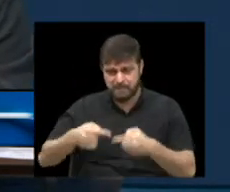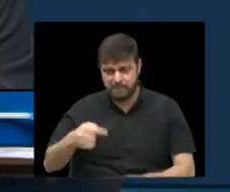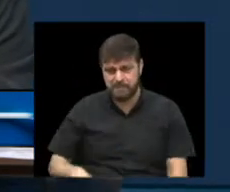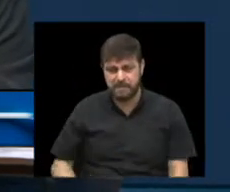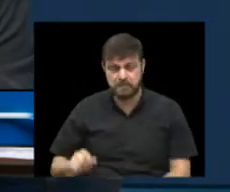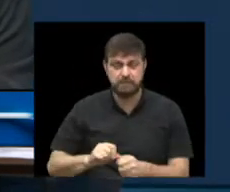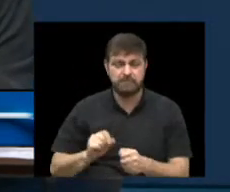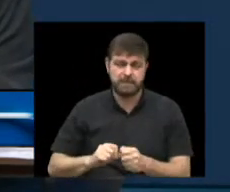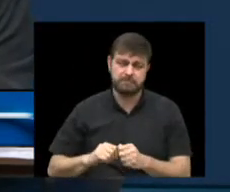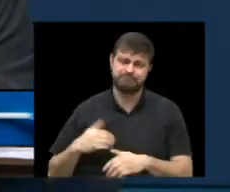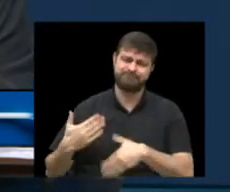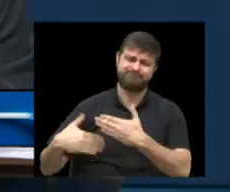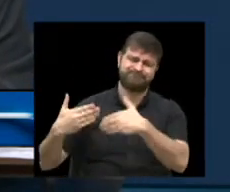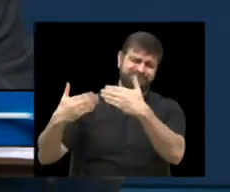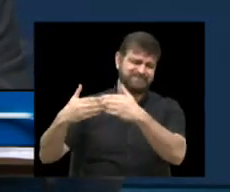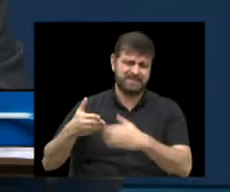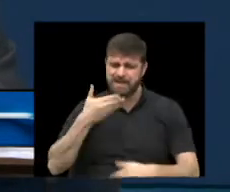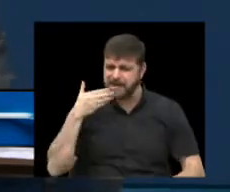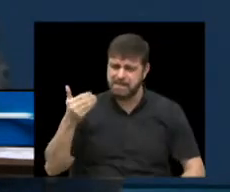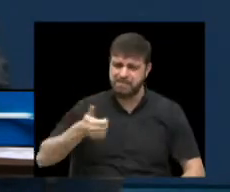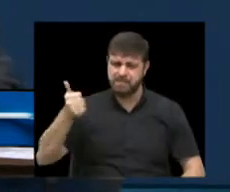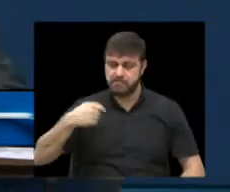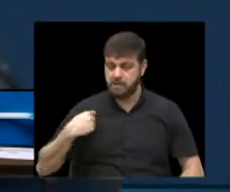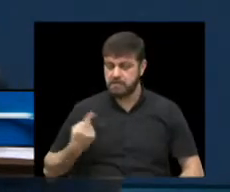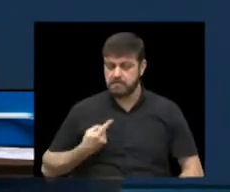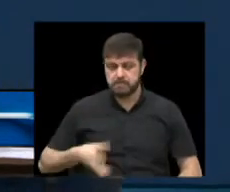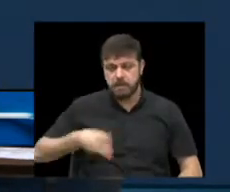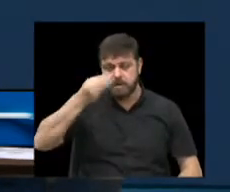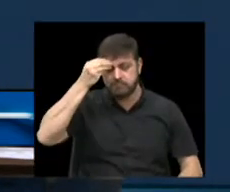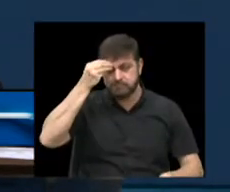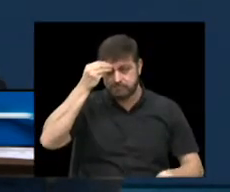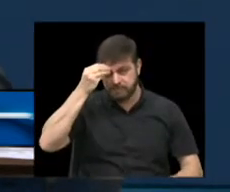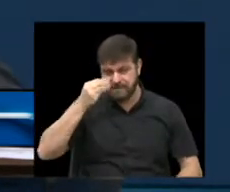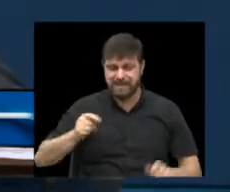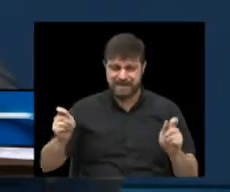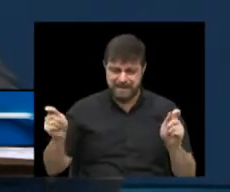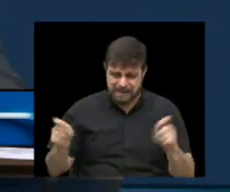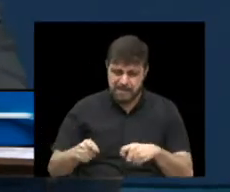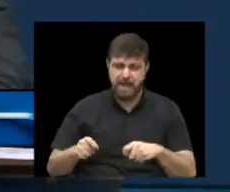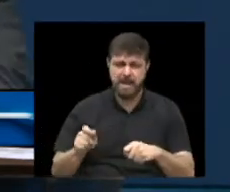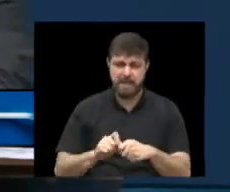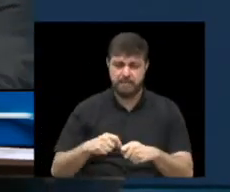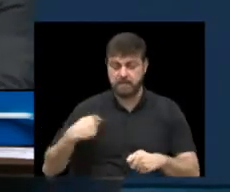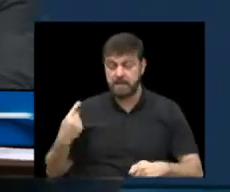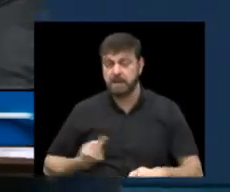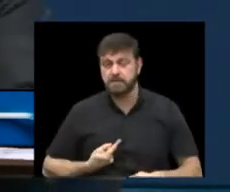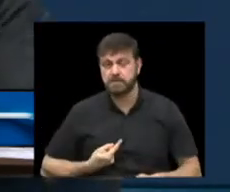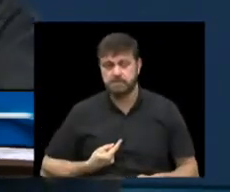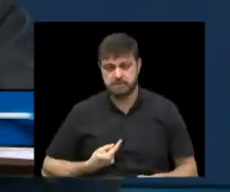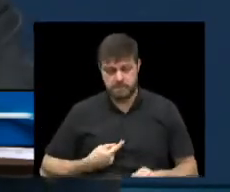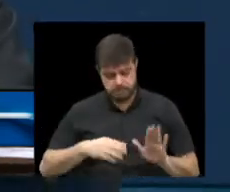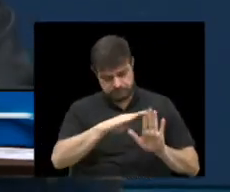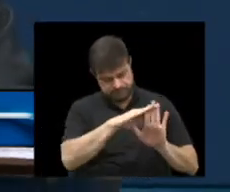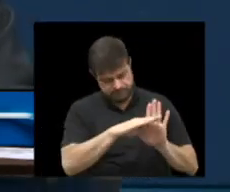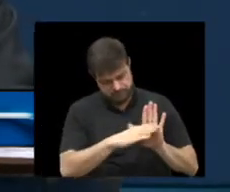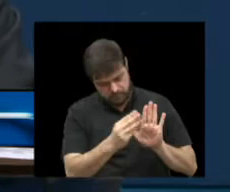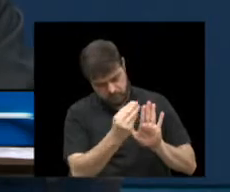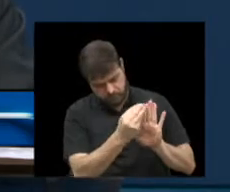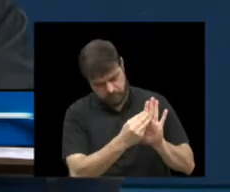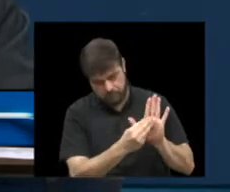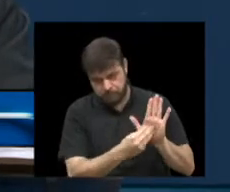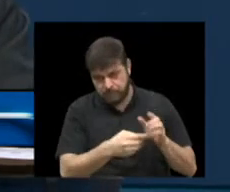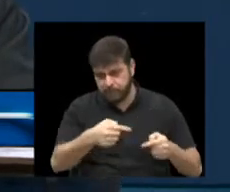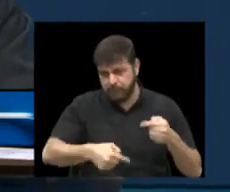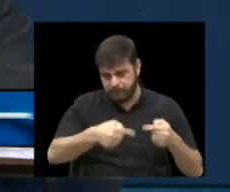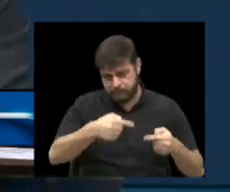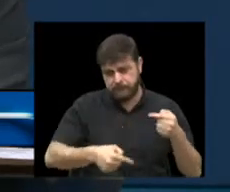o debate engrandece aqui essa discussão e talvez pudesse dar novas diretrizes, já que nós estamos no momento, sim, de discutir.